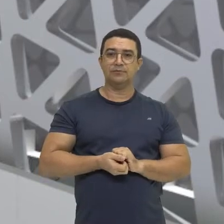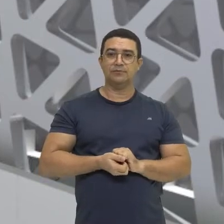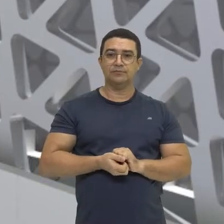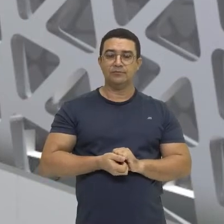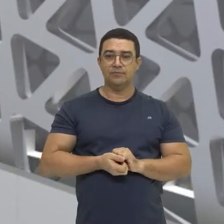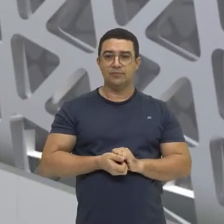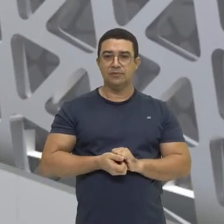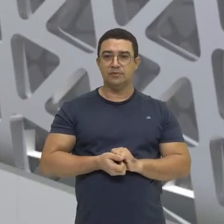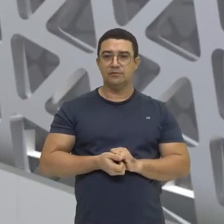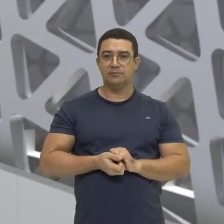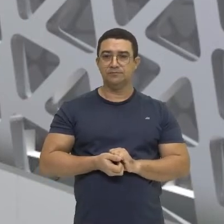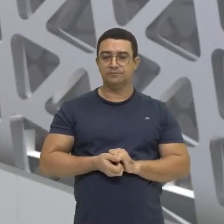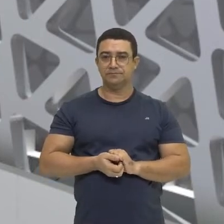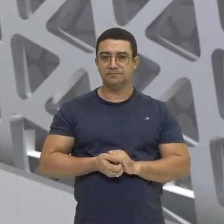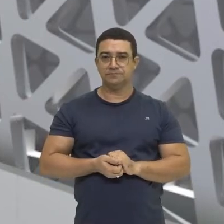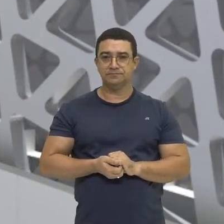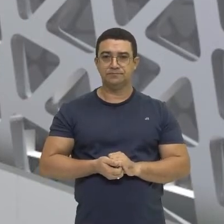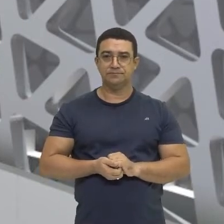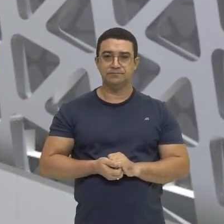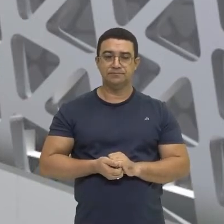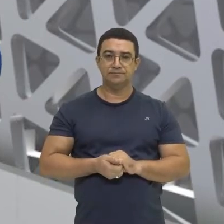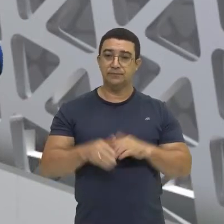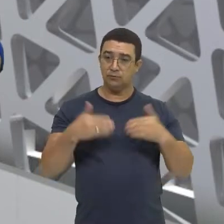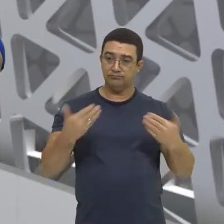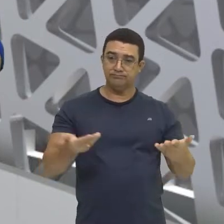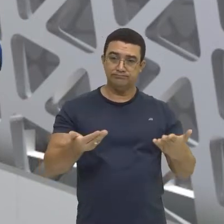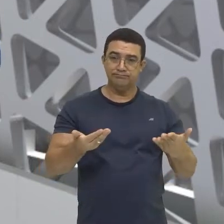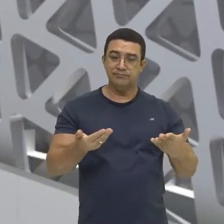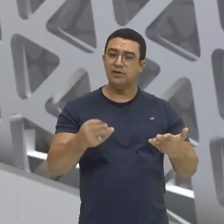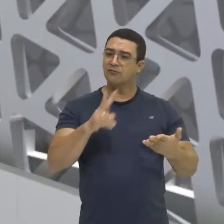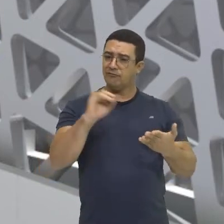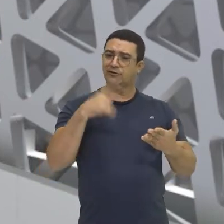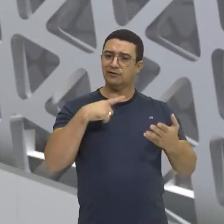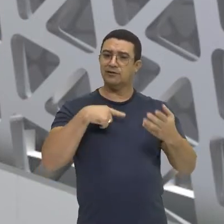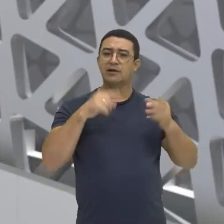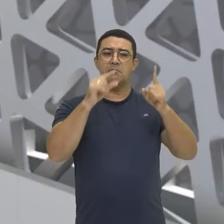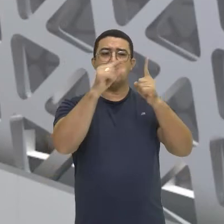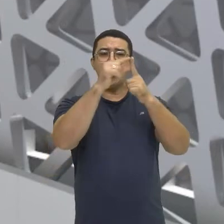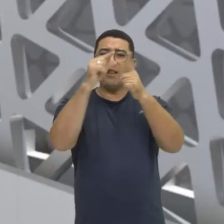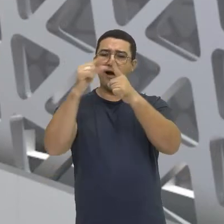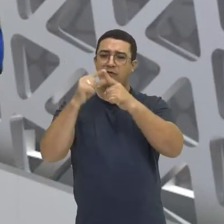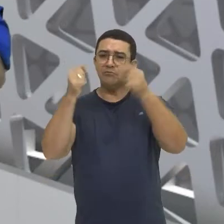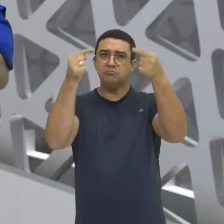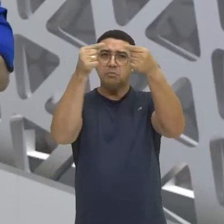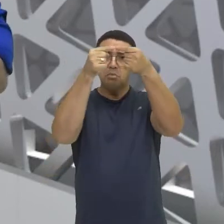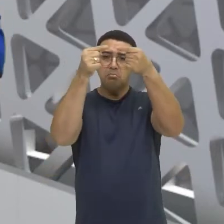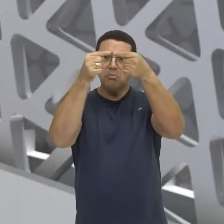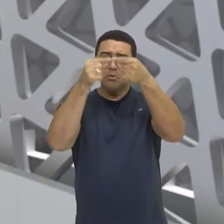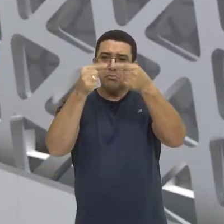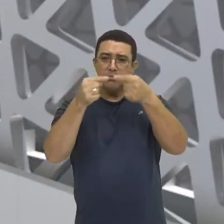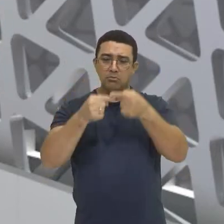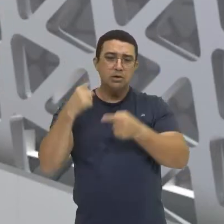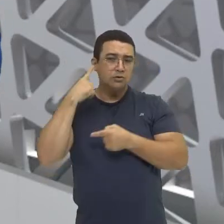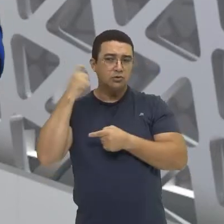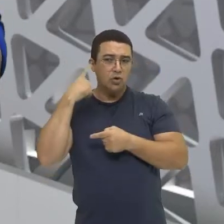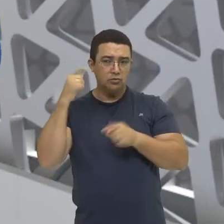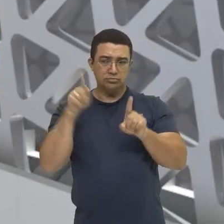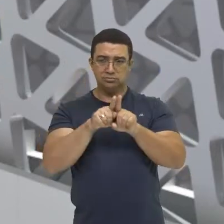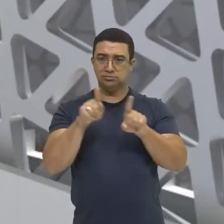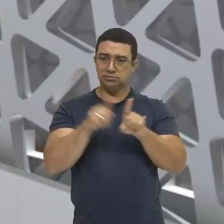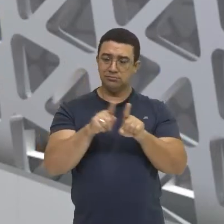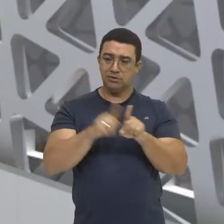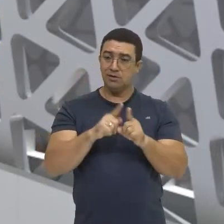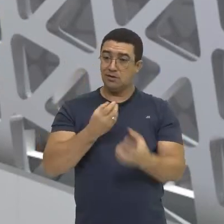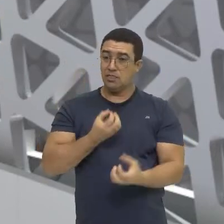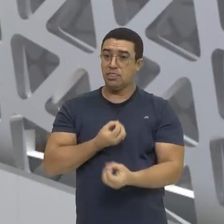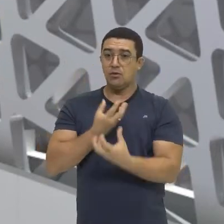com 4, chamado de quartetos. E aí, é claro, ele vai ter as rimas, né, tudo em decassílabos, e aí esse